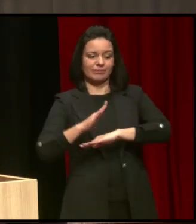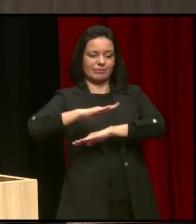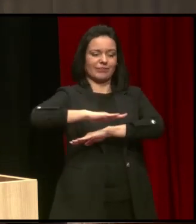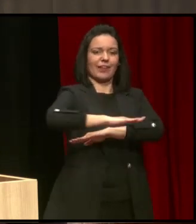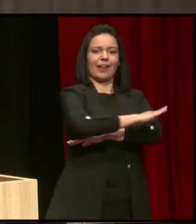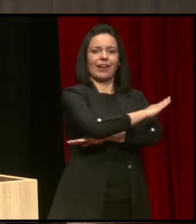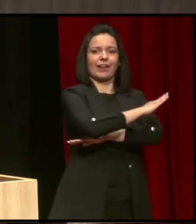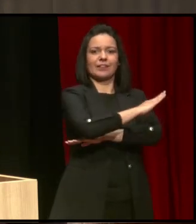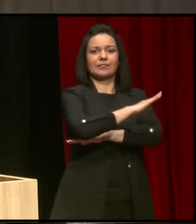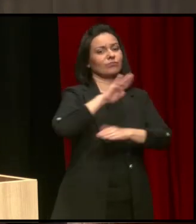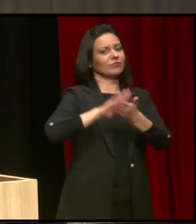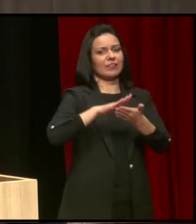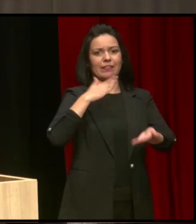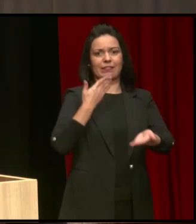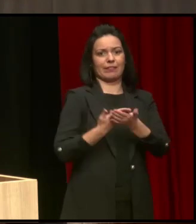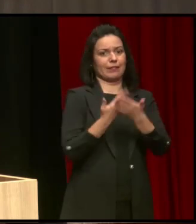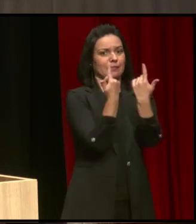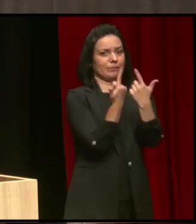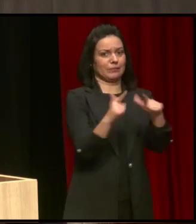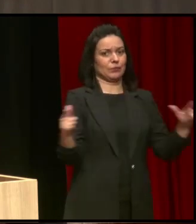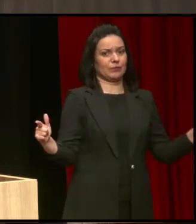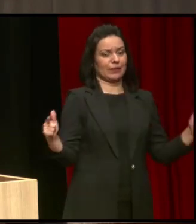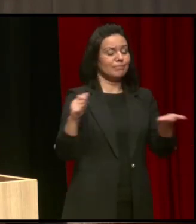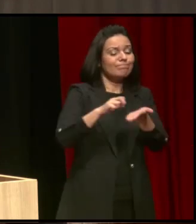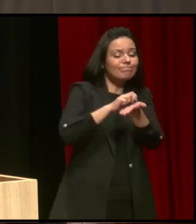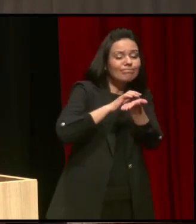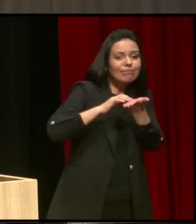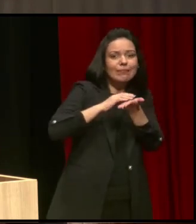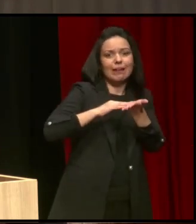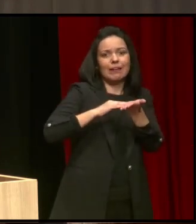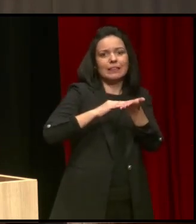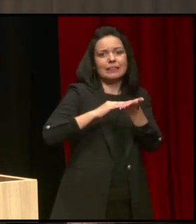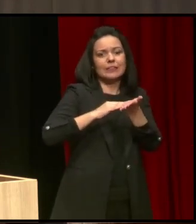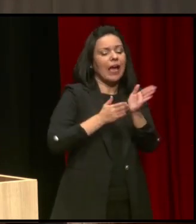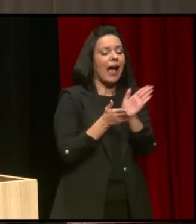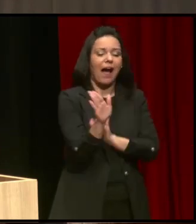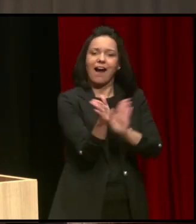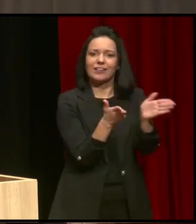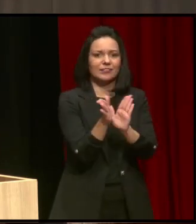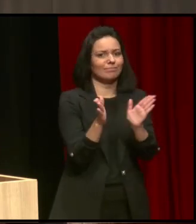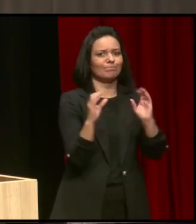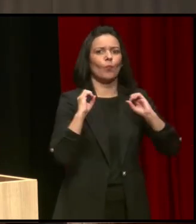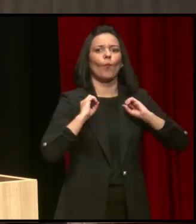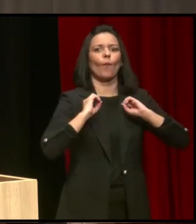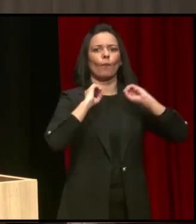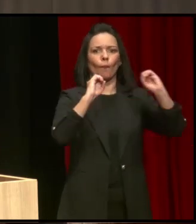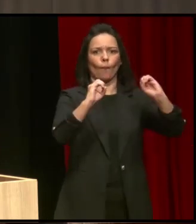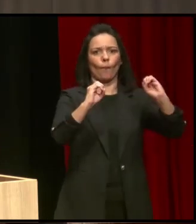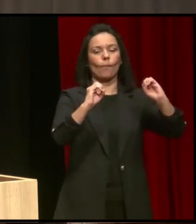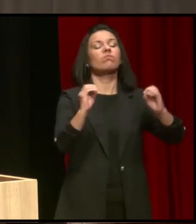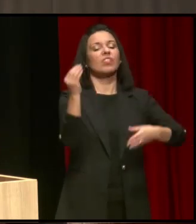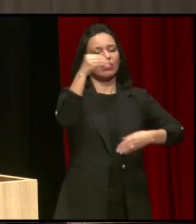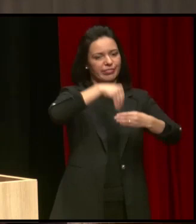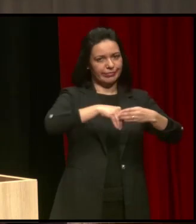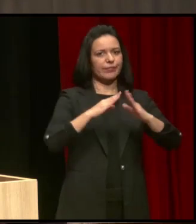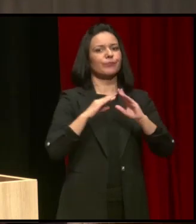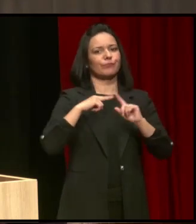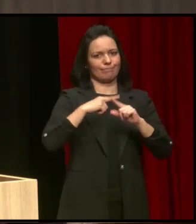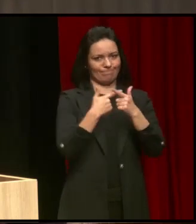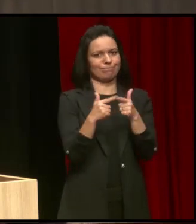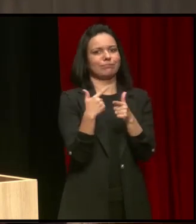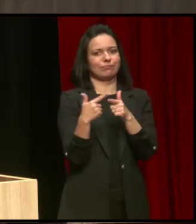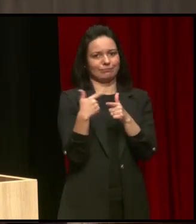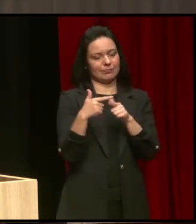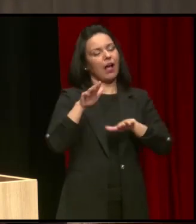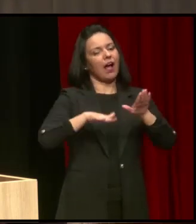não tem intérprete, a pessoa não tem braille, não tem nada voltado para eles. Esse é o grande problema, às vezes, de uma pessoa